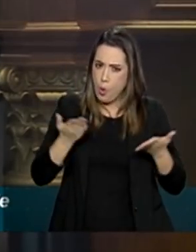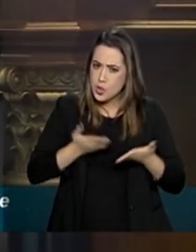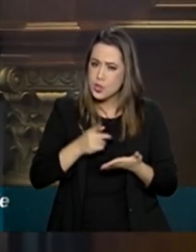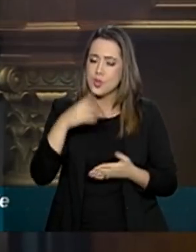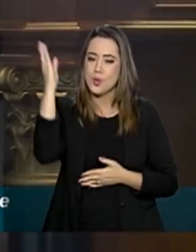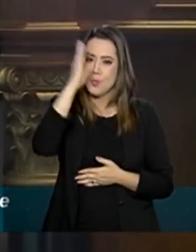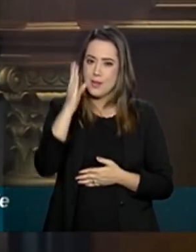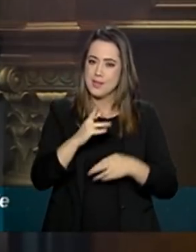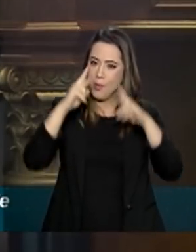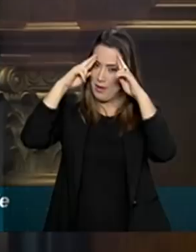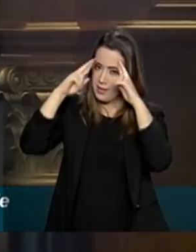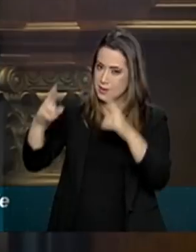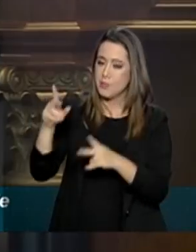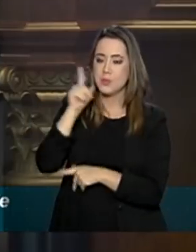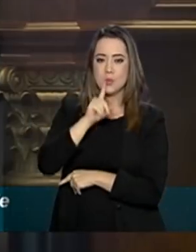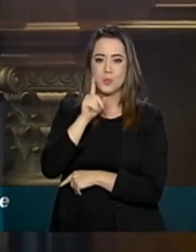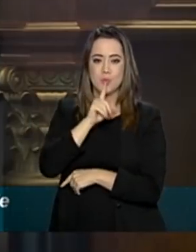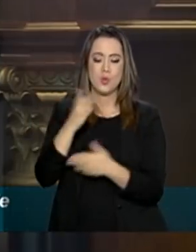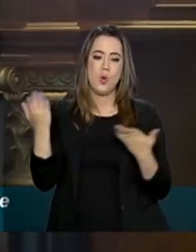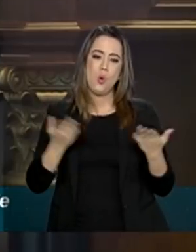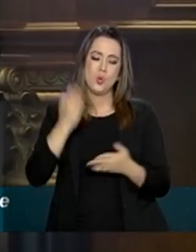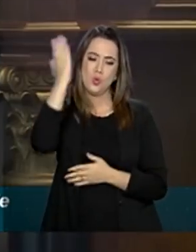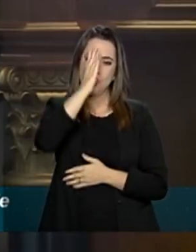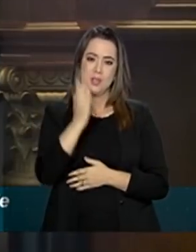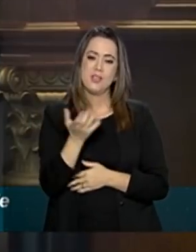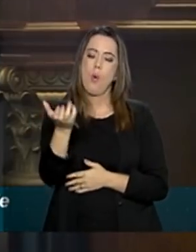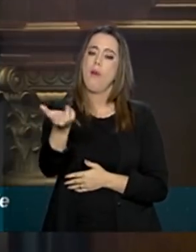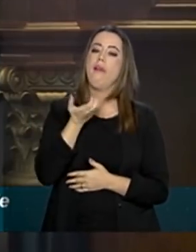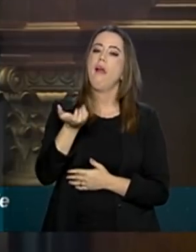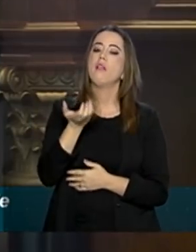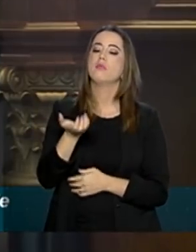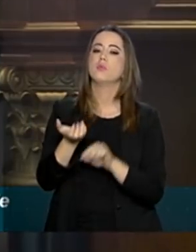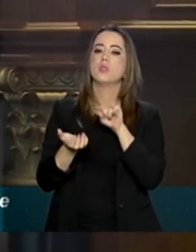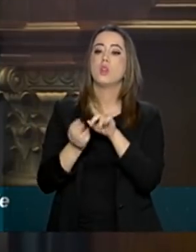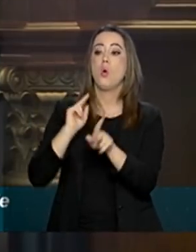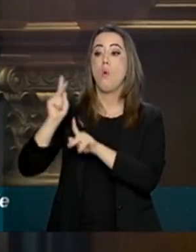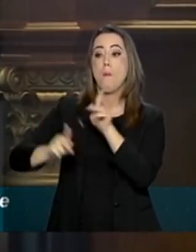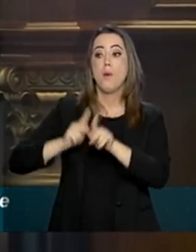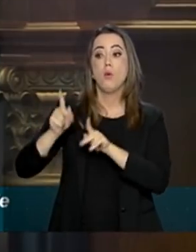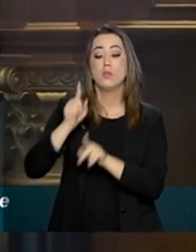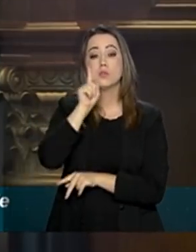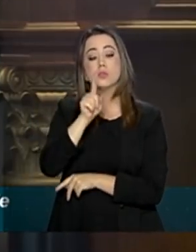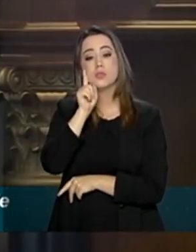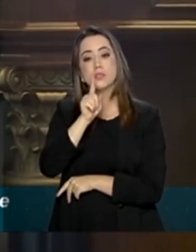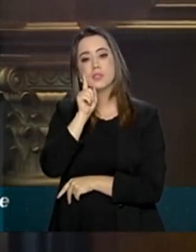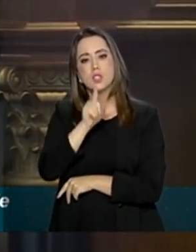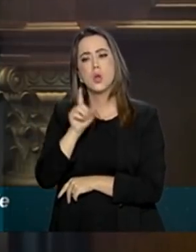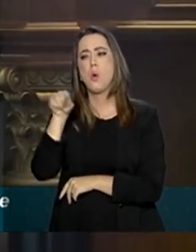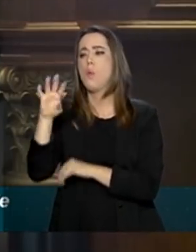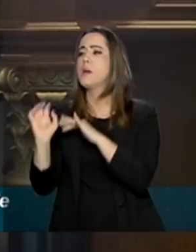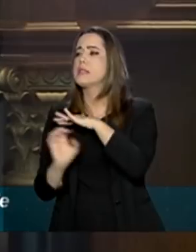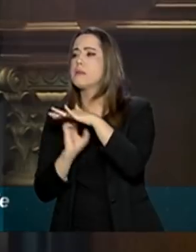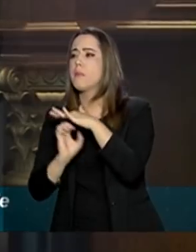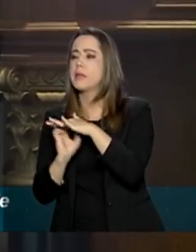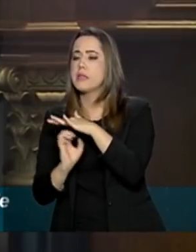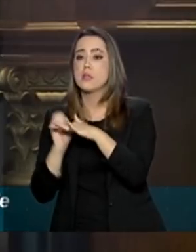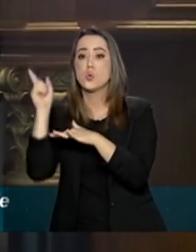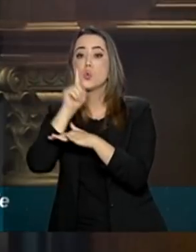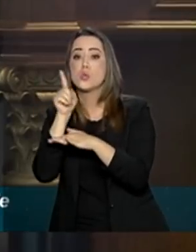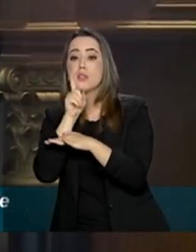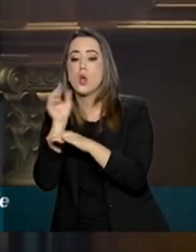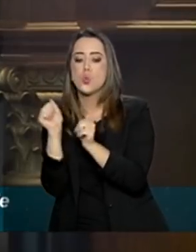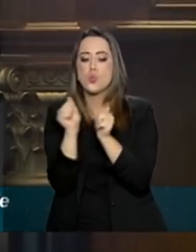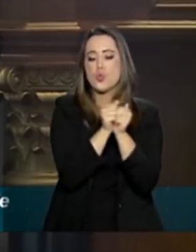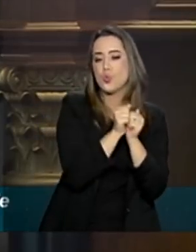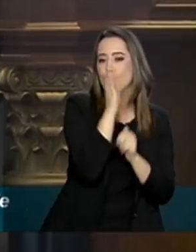os Estados Unidos. E o Brasil de hoje quer o povo americano, os empresários americanos ao